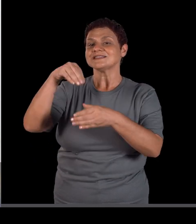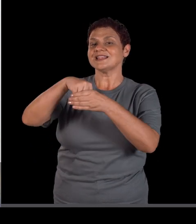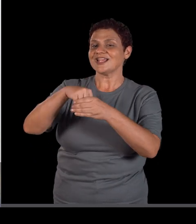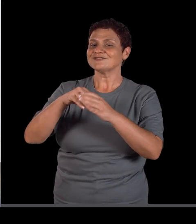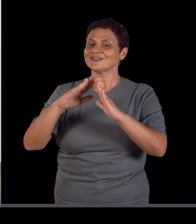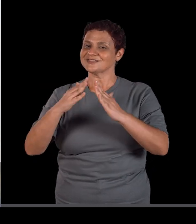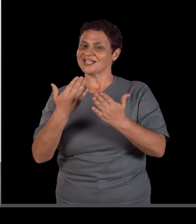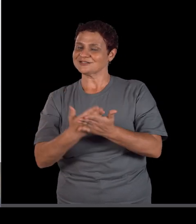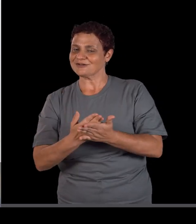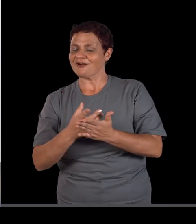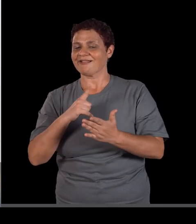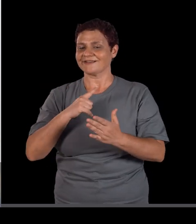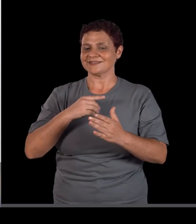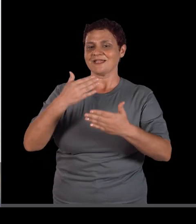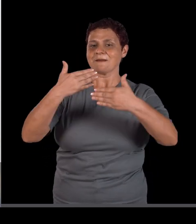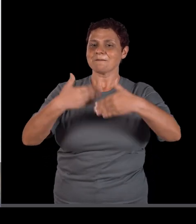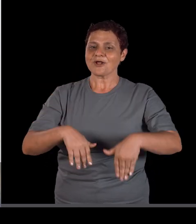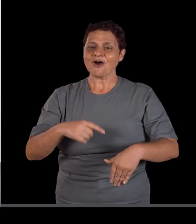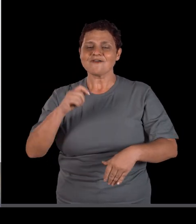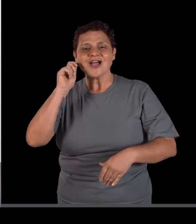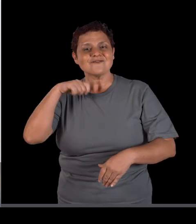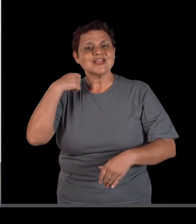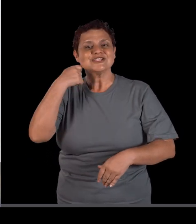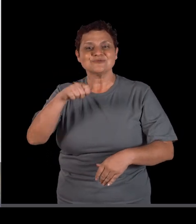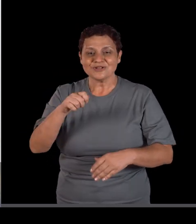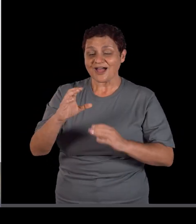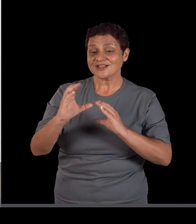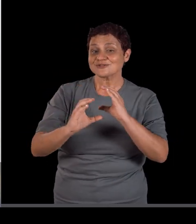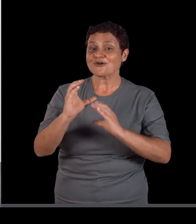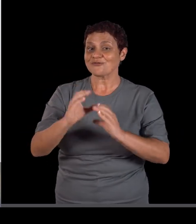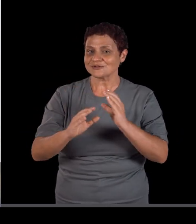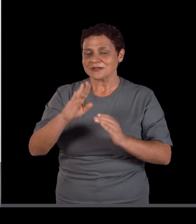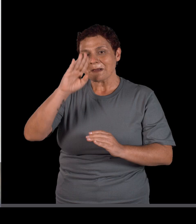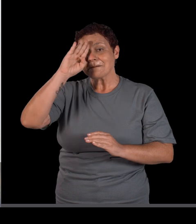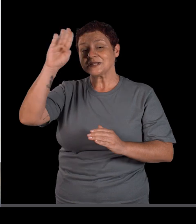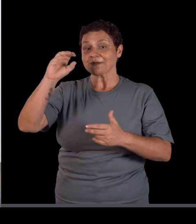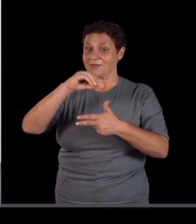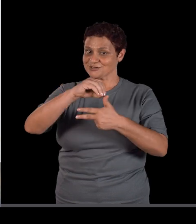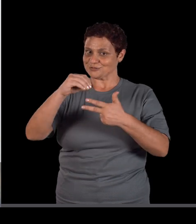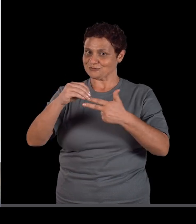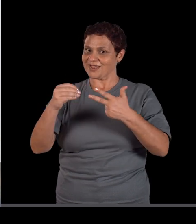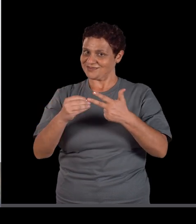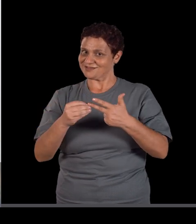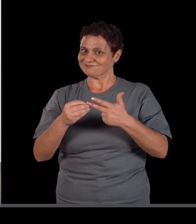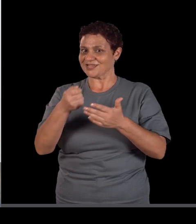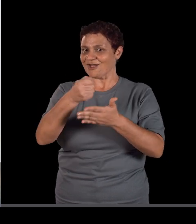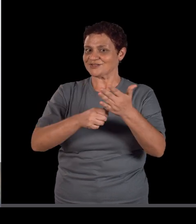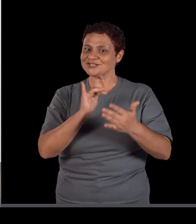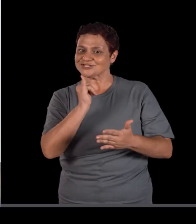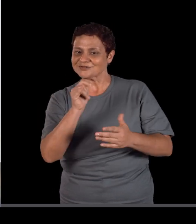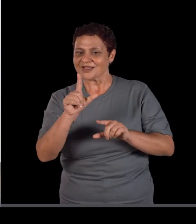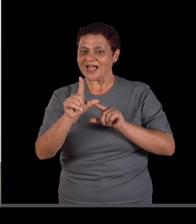e os mais exigidos em provas vestibulares e concursos, principalmente no Enem, que é o texto